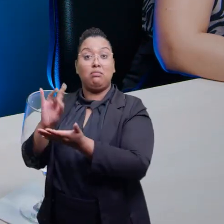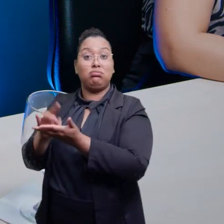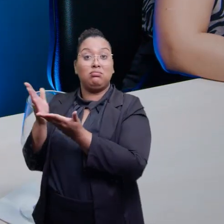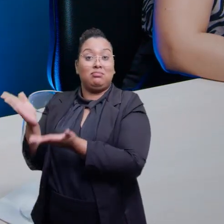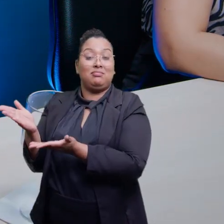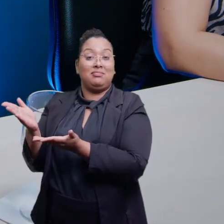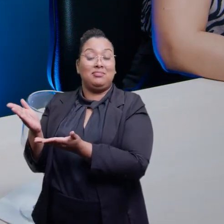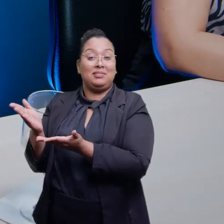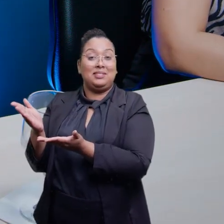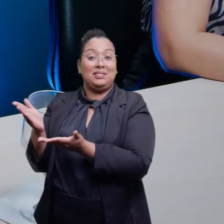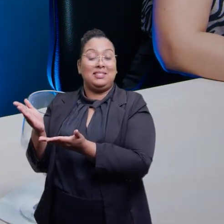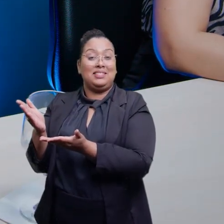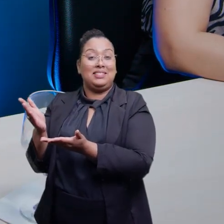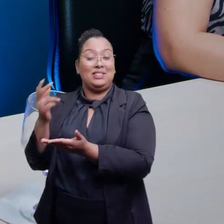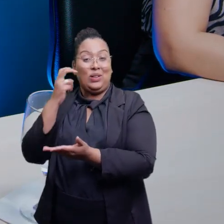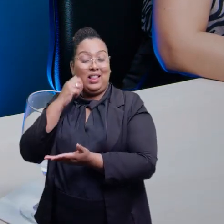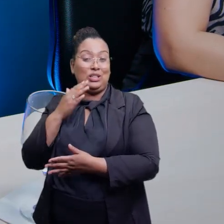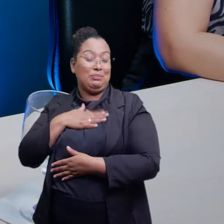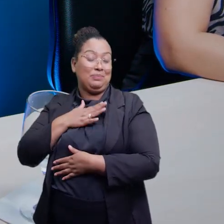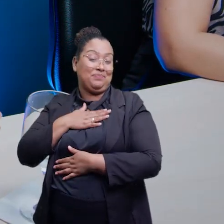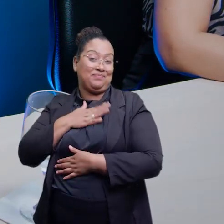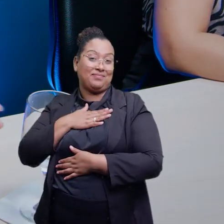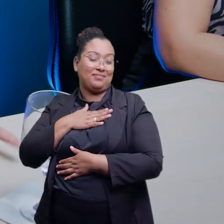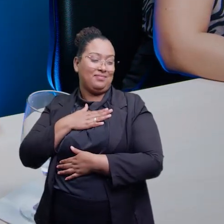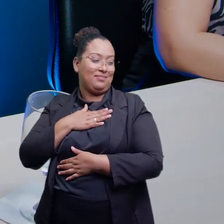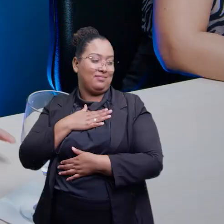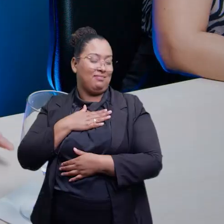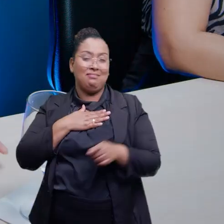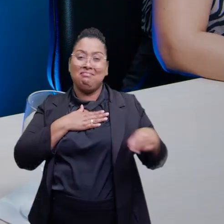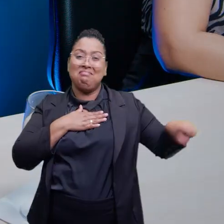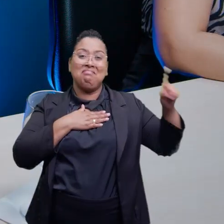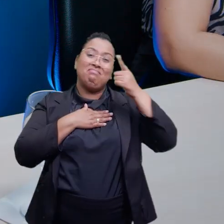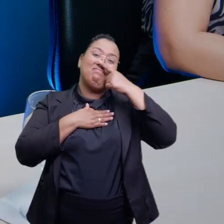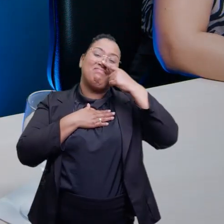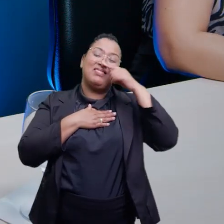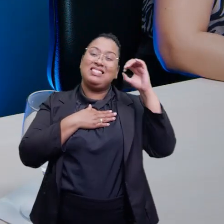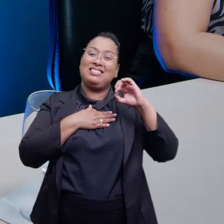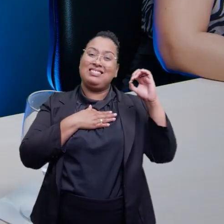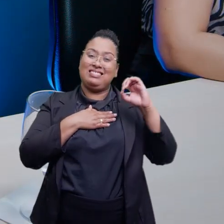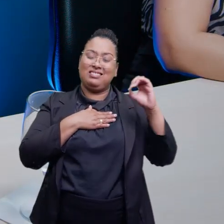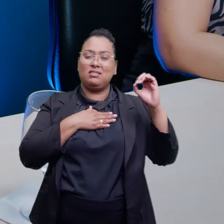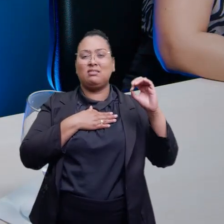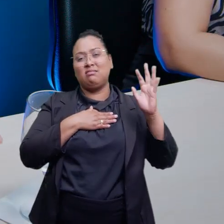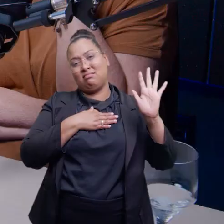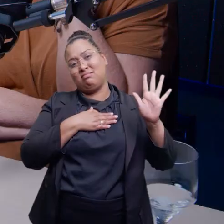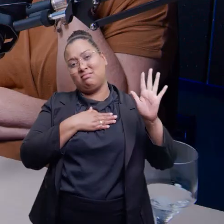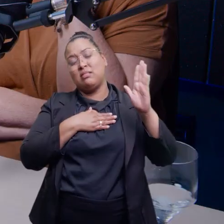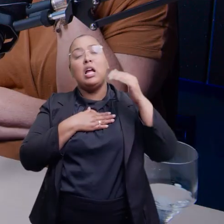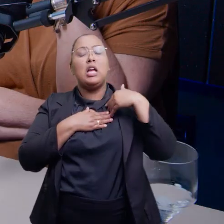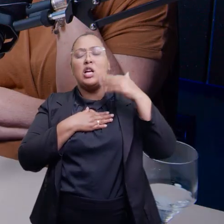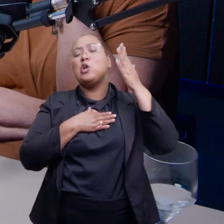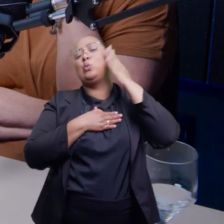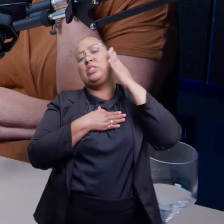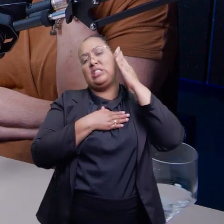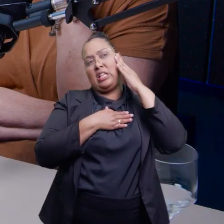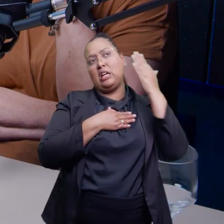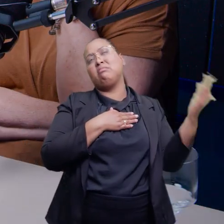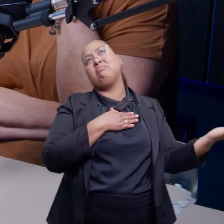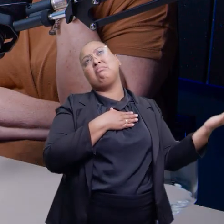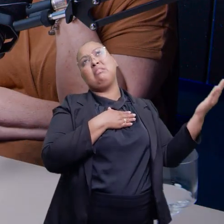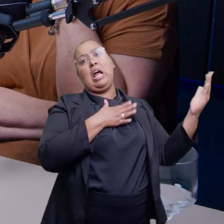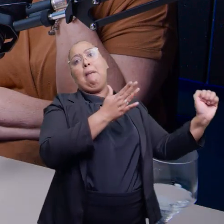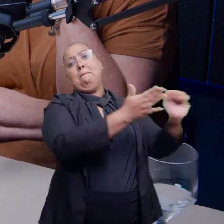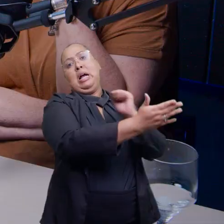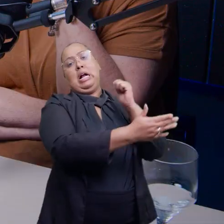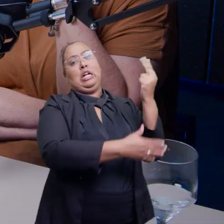família também. Então, é como são pessoas distantes que eu sei que fazem parte da minha história,